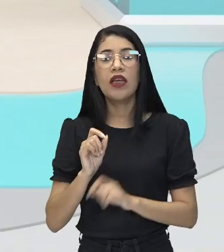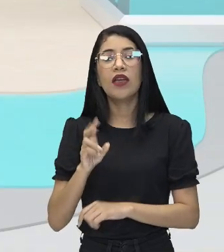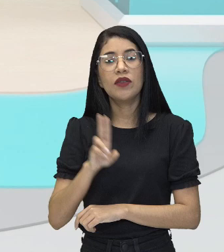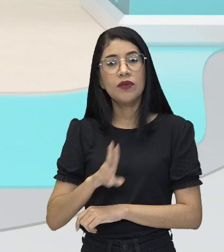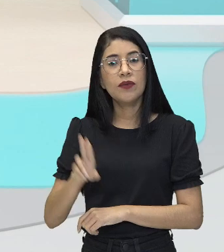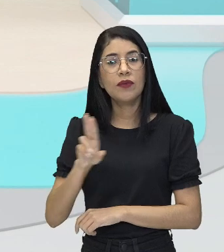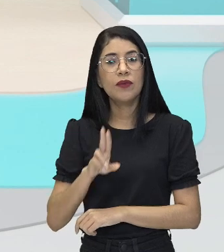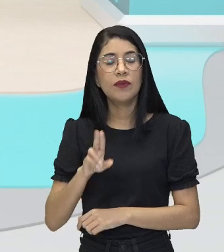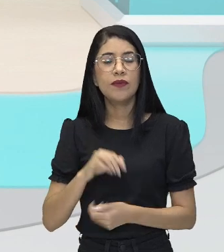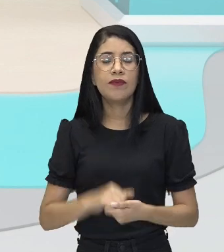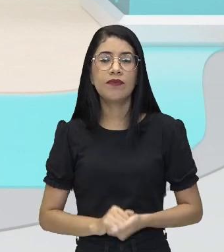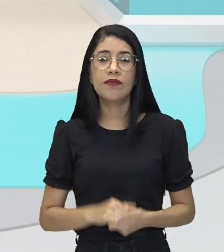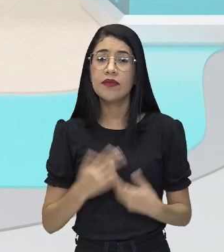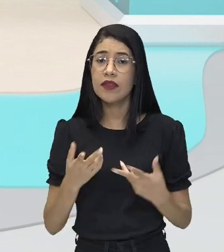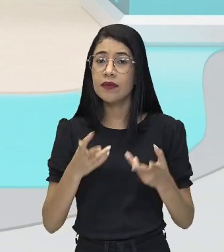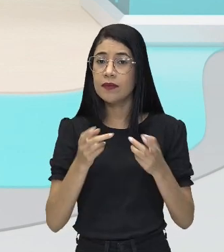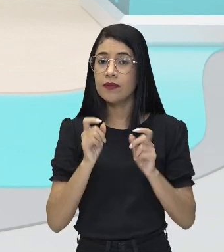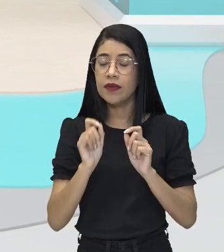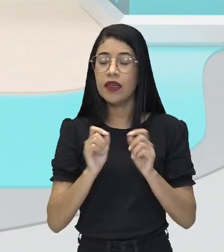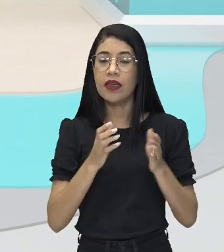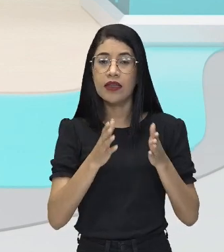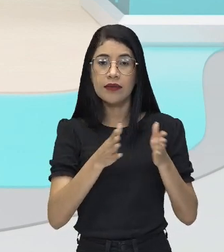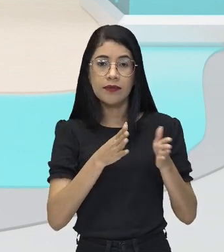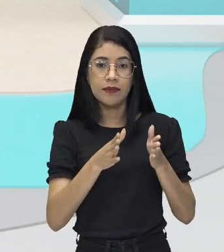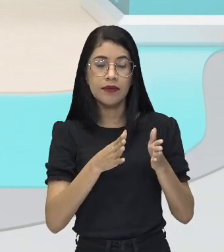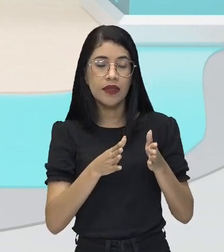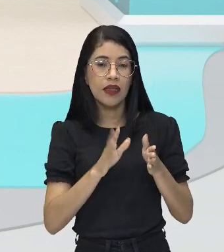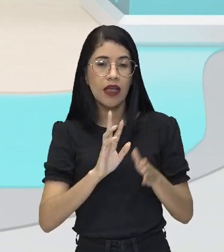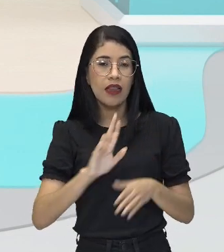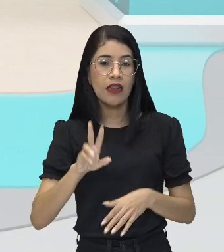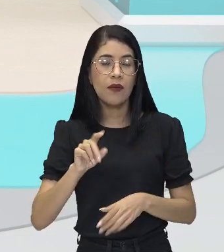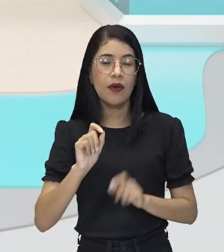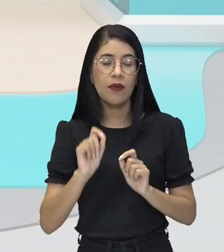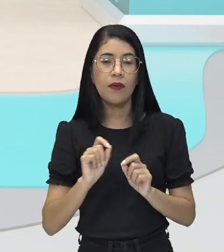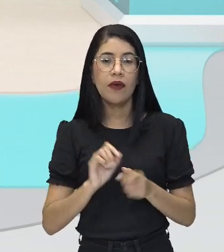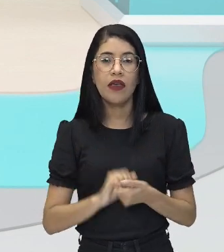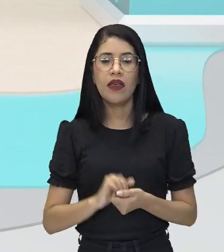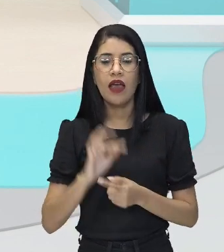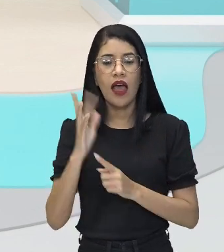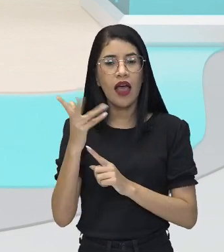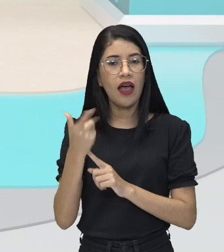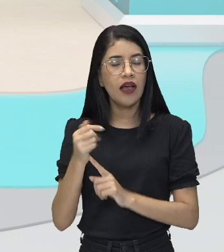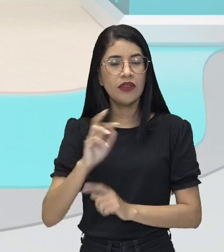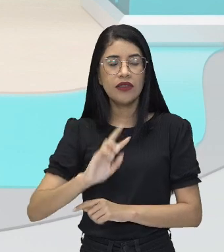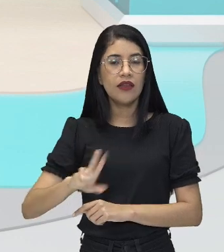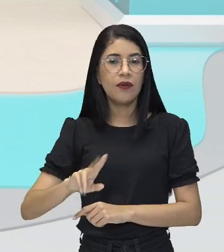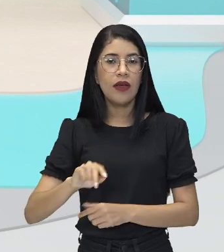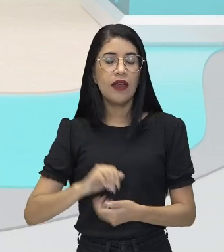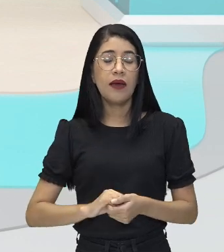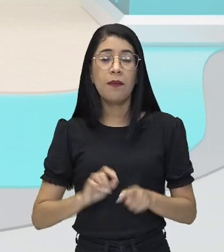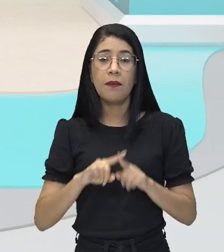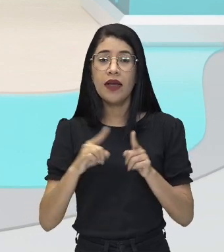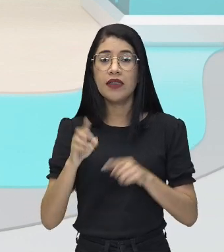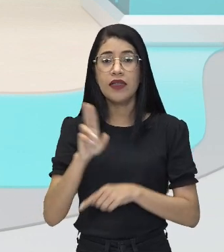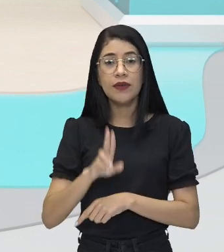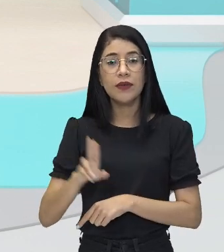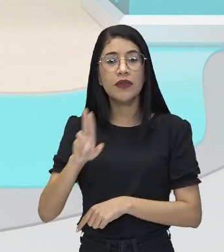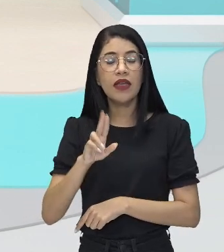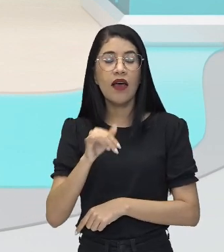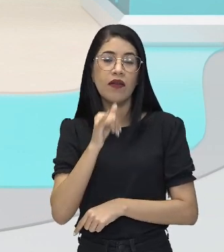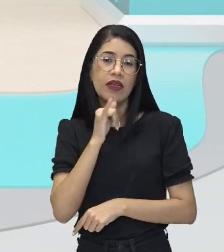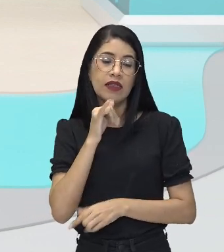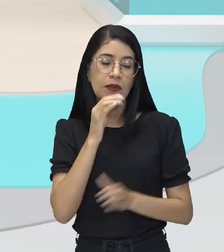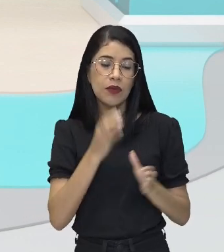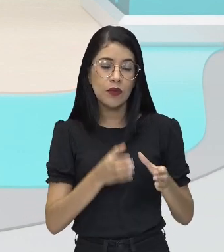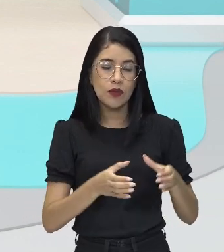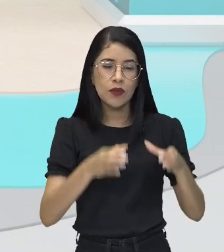utilitária. Vocês perceberam que nesse período não era colocado como arte, mas sim algo utilitário, como os vasos